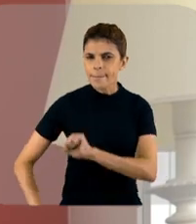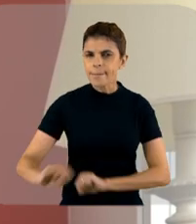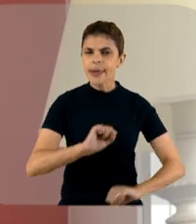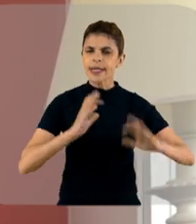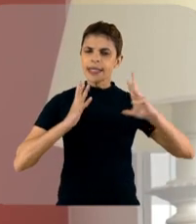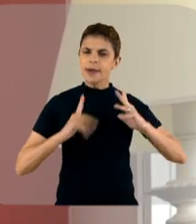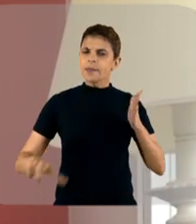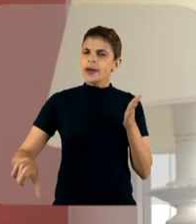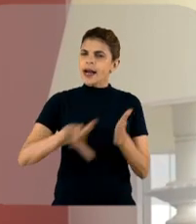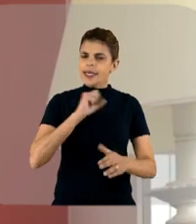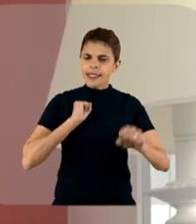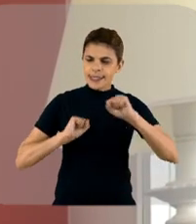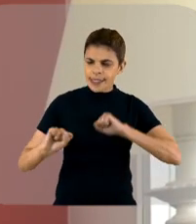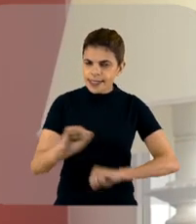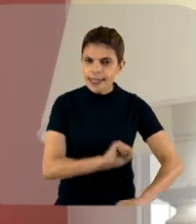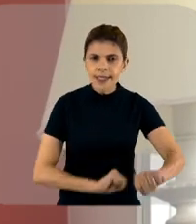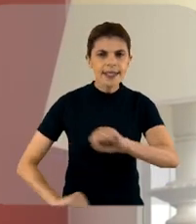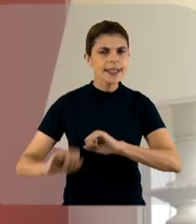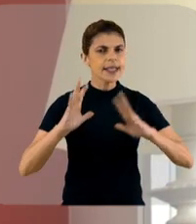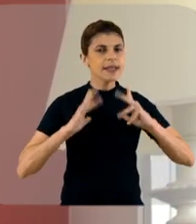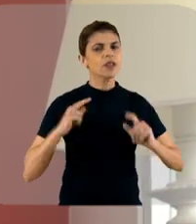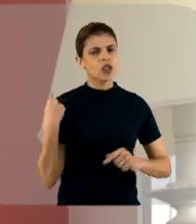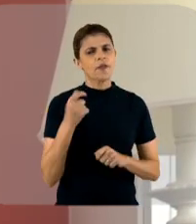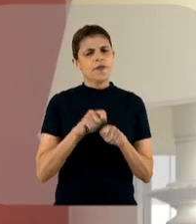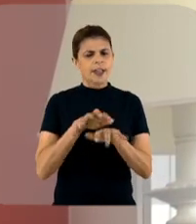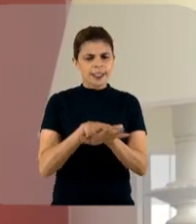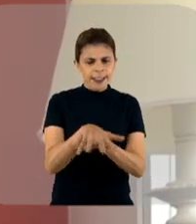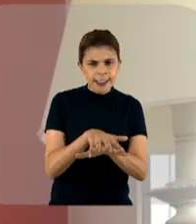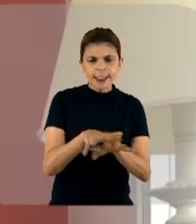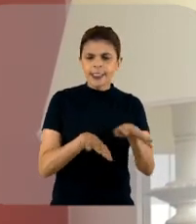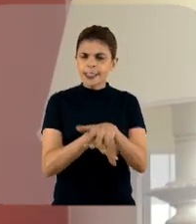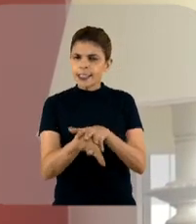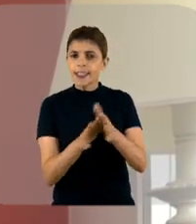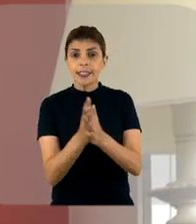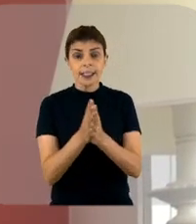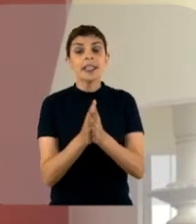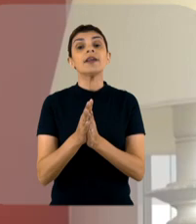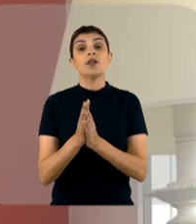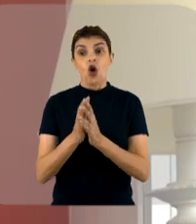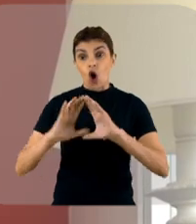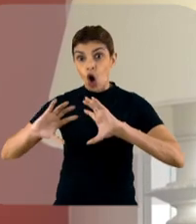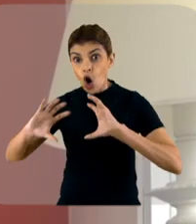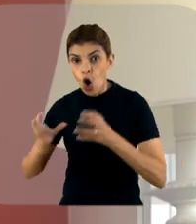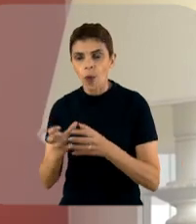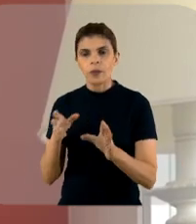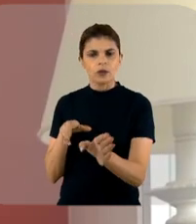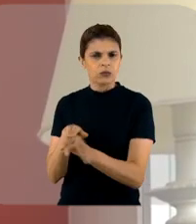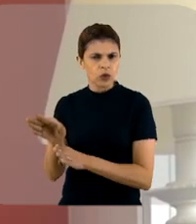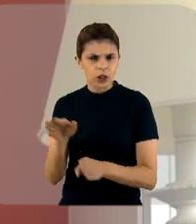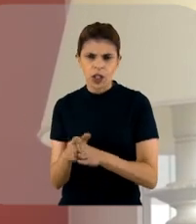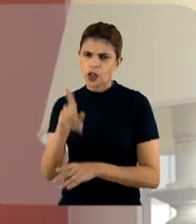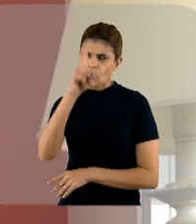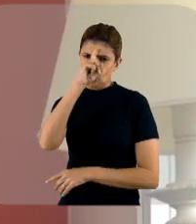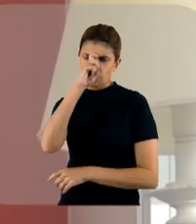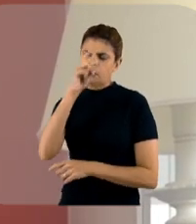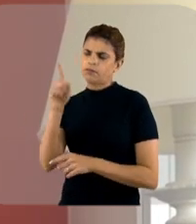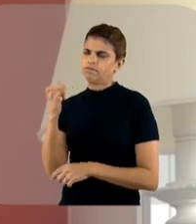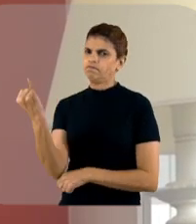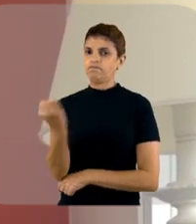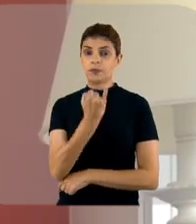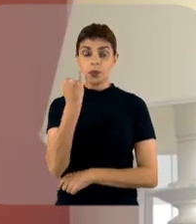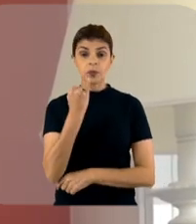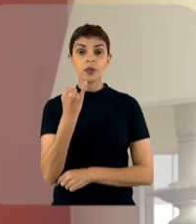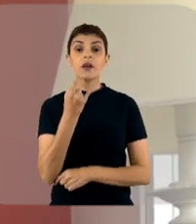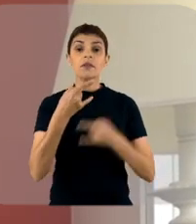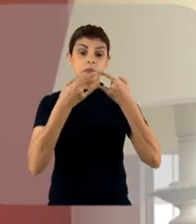de assepsia, de antissepsia, tudo isso que nós sabemos muito bem fazer, que as comissões de infecção hospitalar orientam